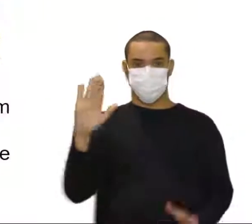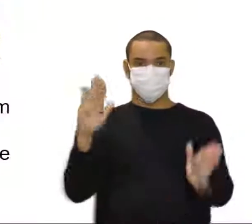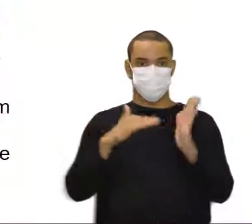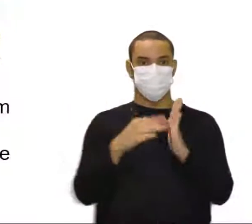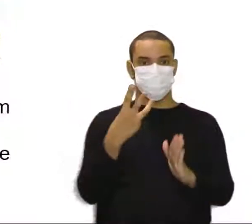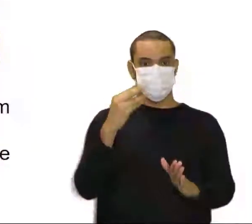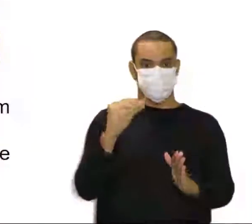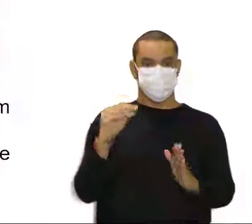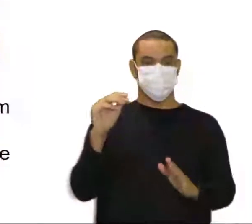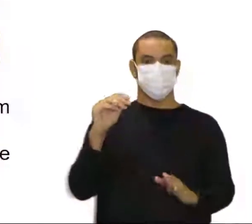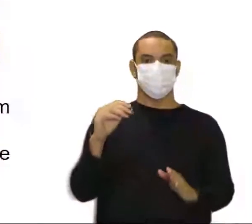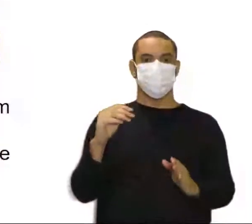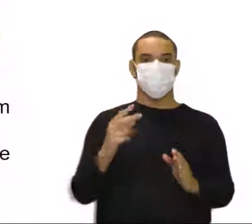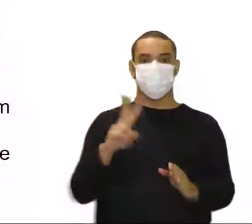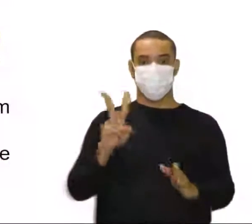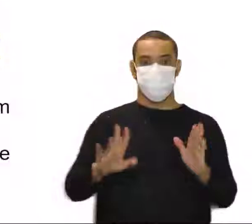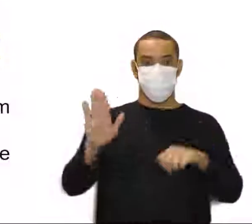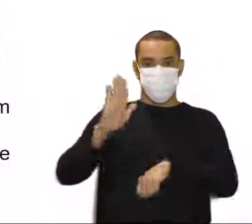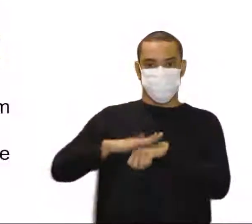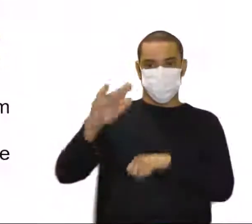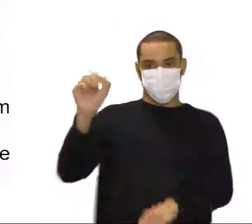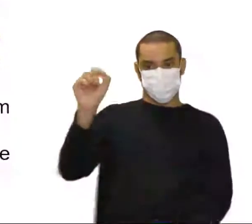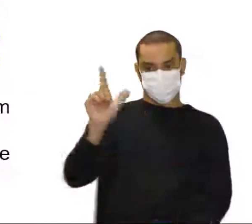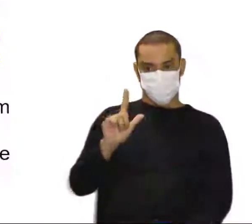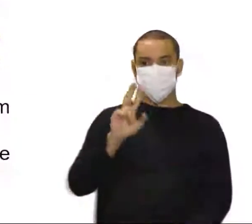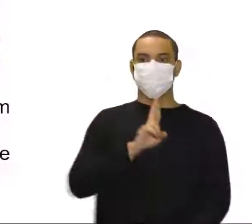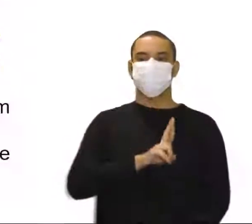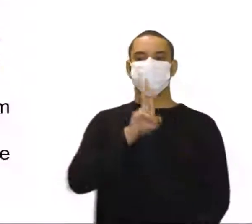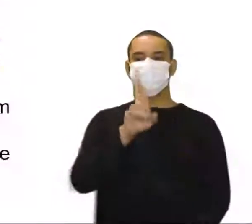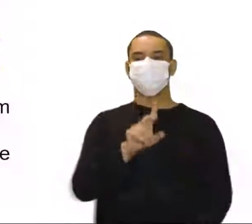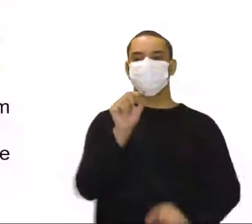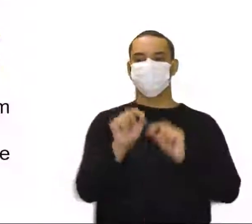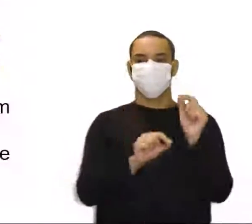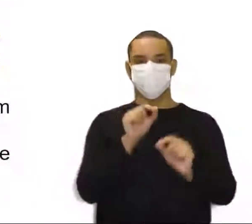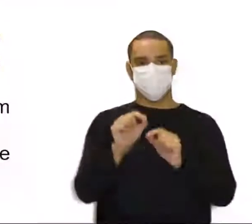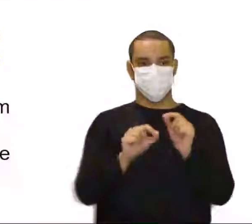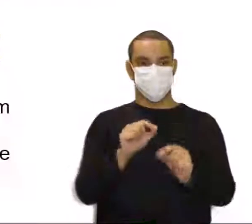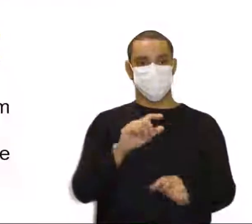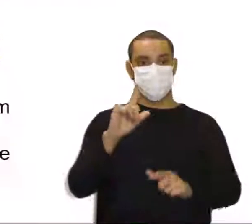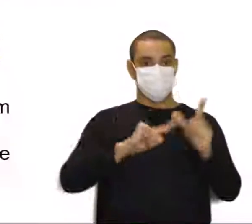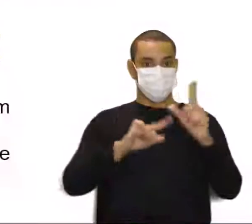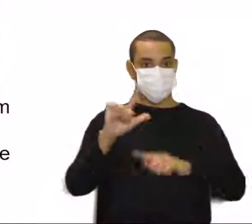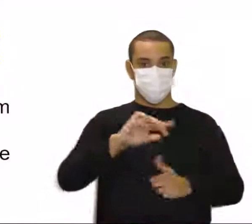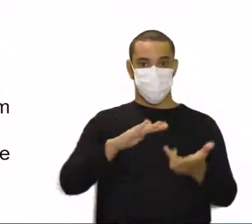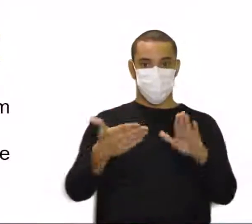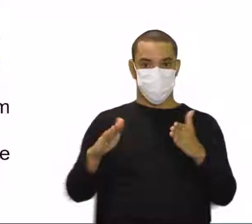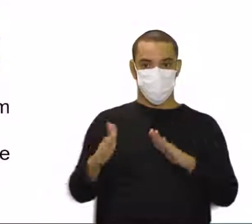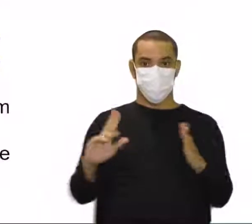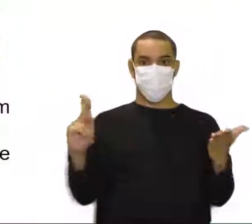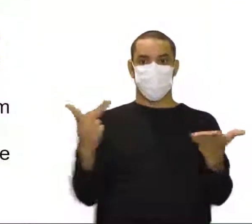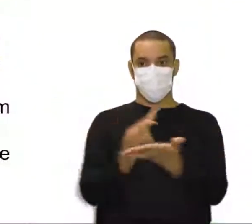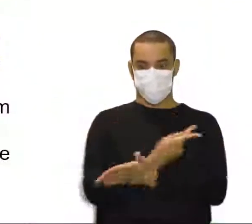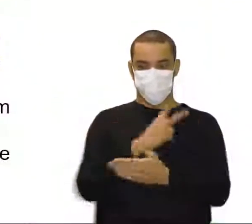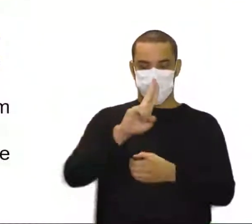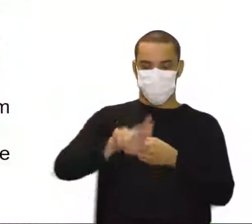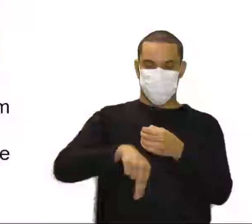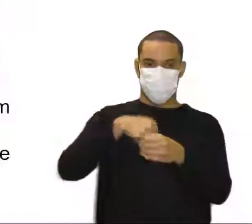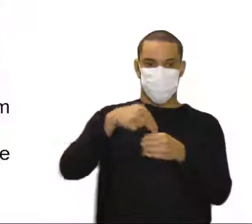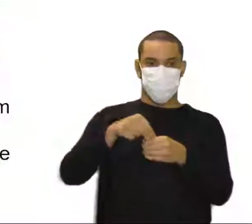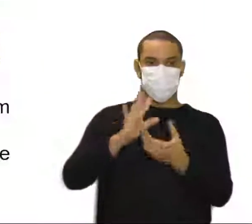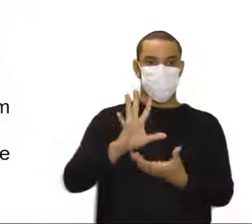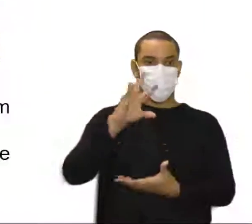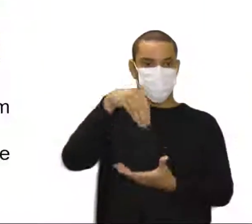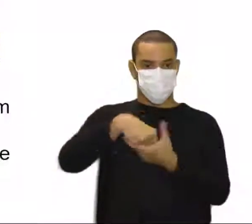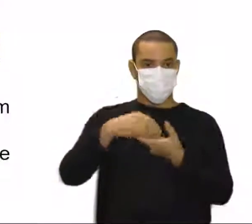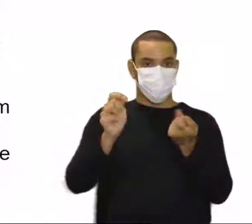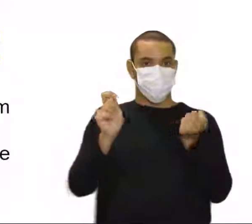vezes superiores à do Sol, e o resultado da morte dessas grandes estrelas provoca o surgimento de uma estrela de nêutrons, que